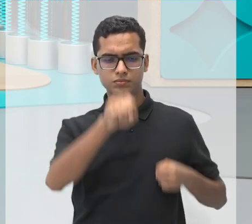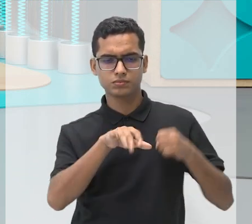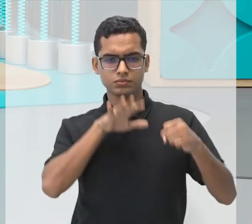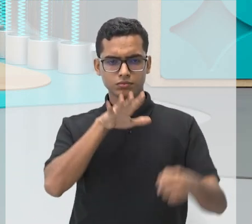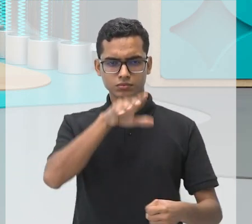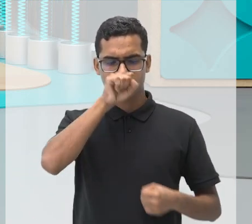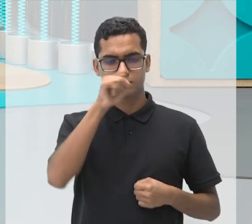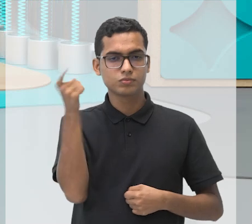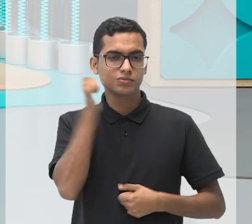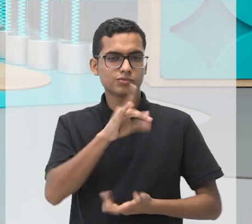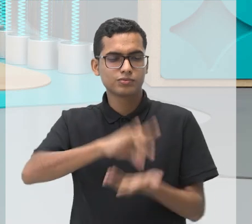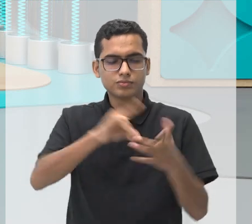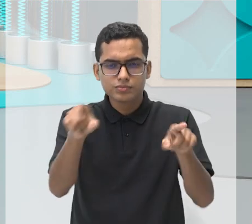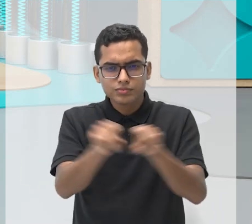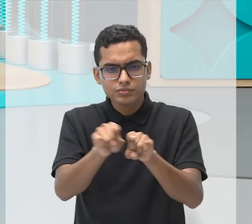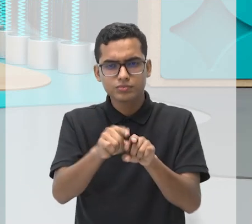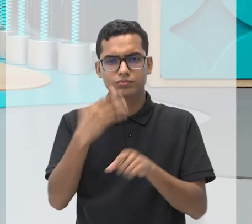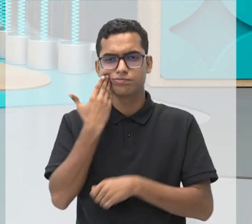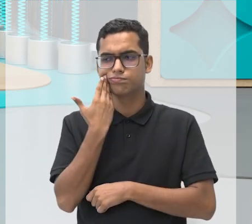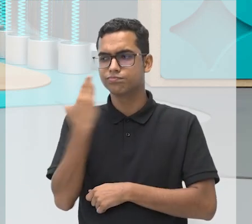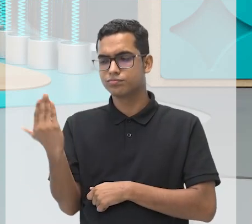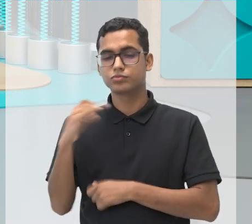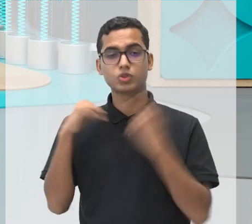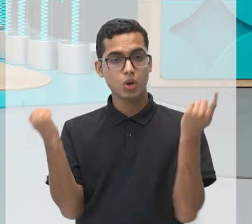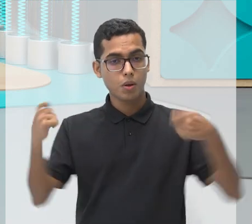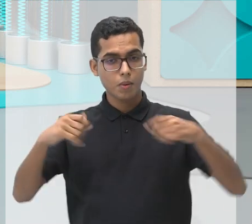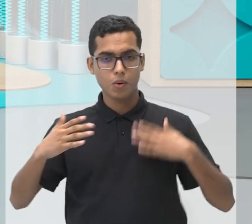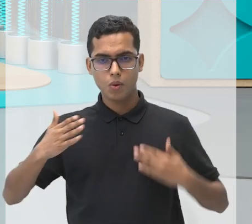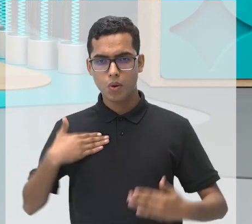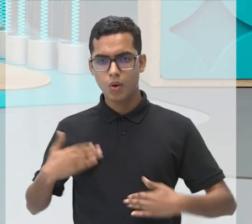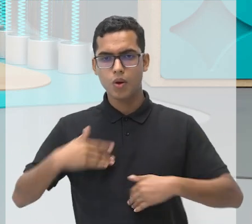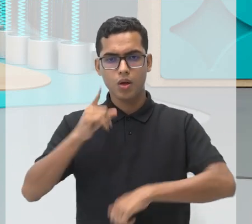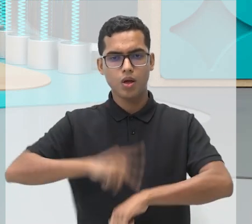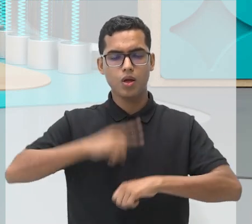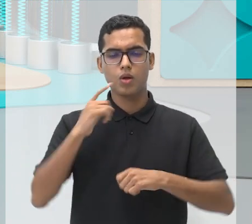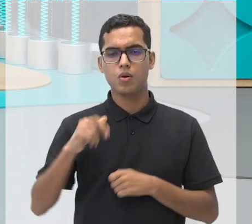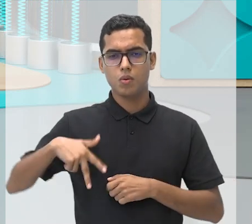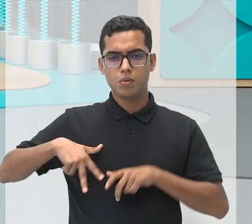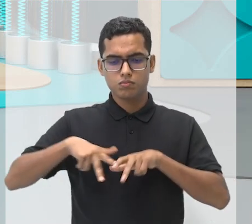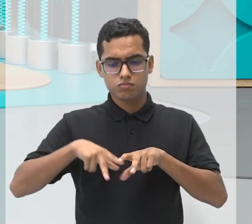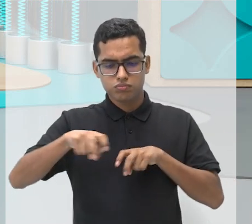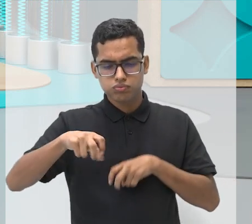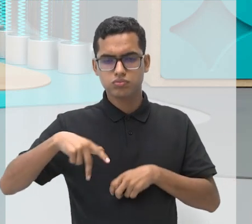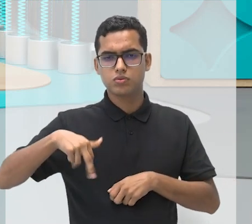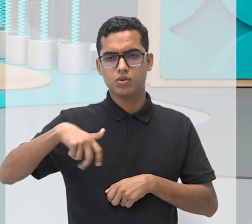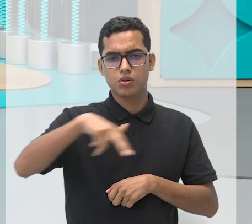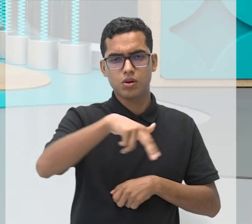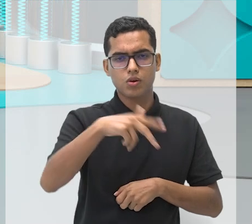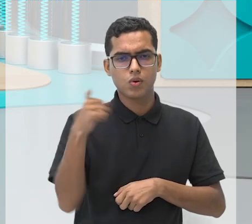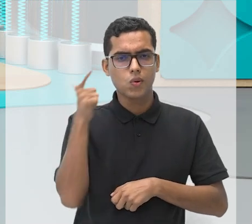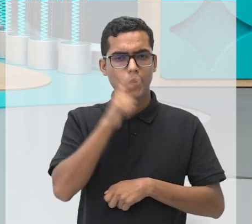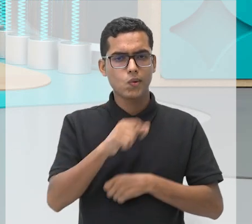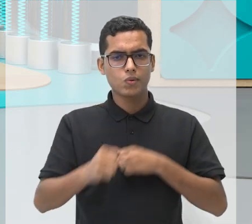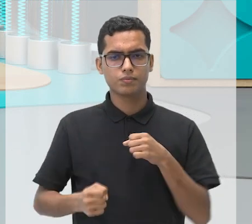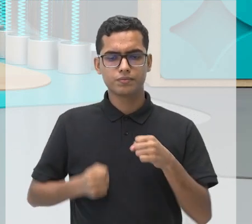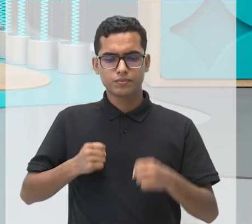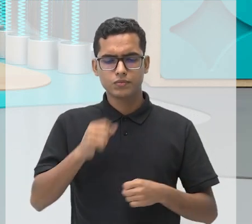preciso melhorar a minha capacidade física de resistência. Eu estou correndo e eu desloquei pouquíssimo tempo, eu já